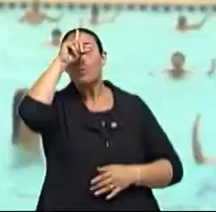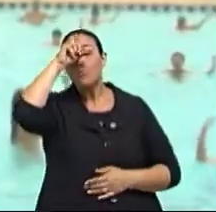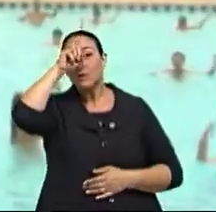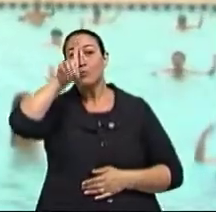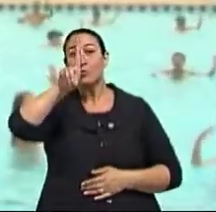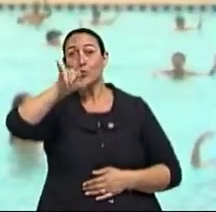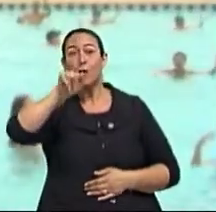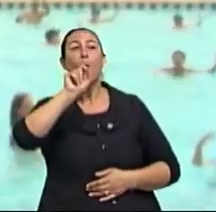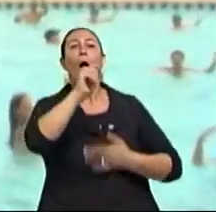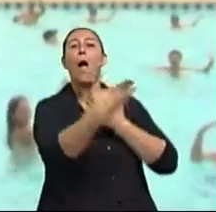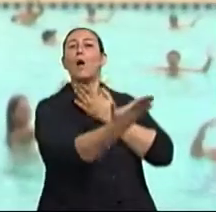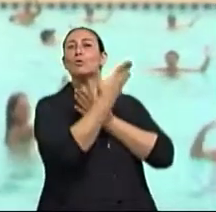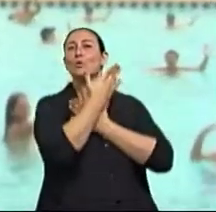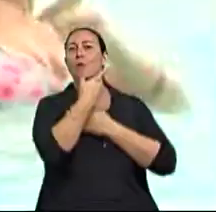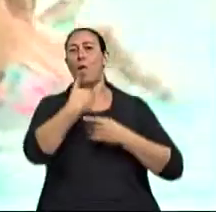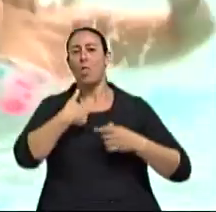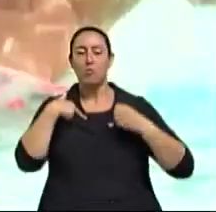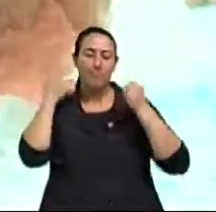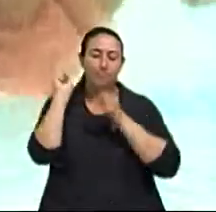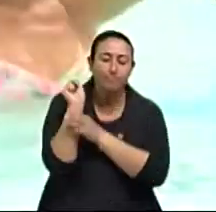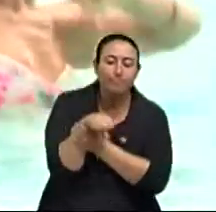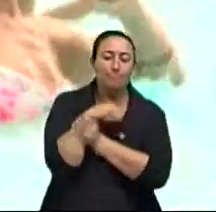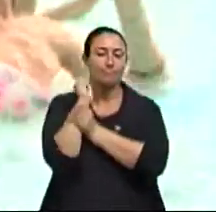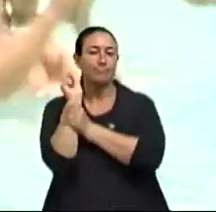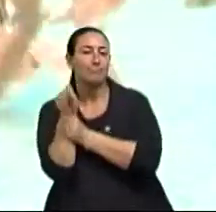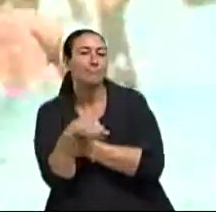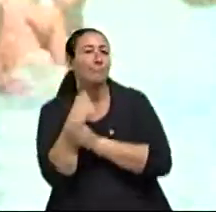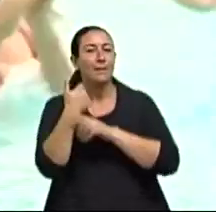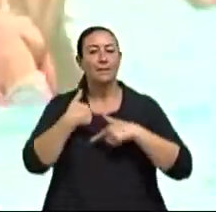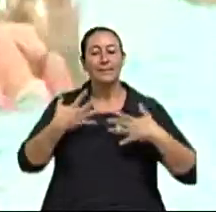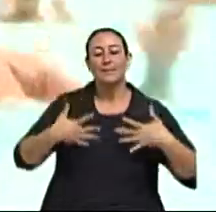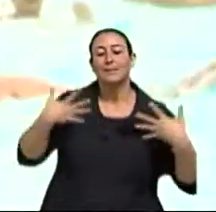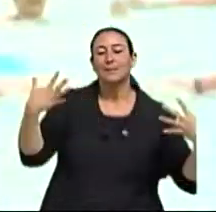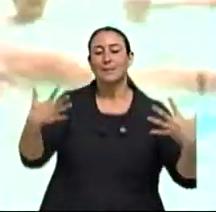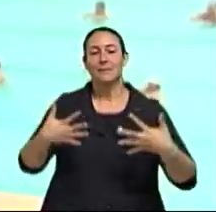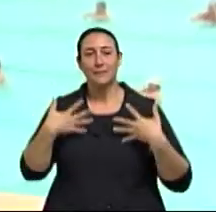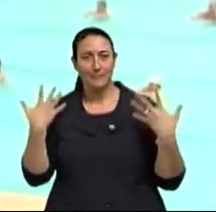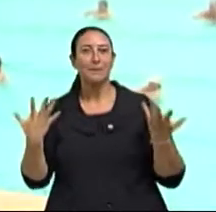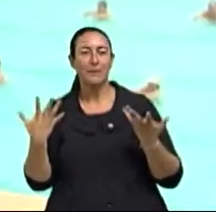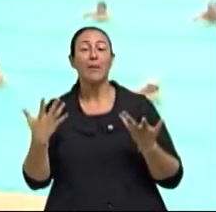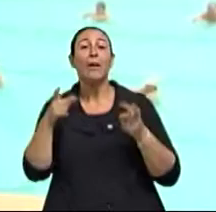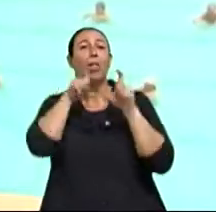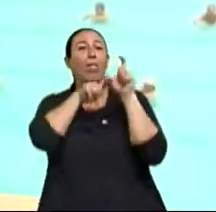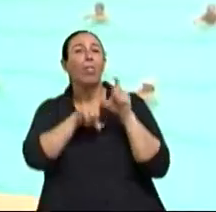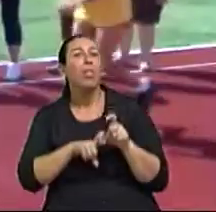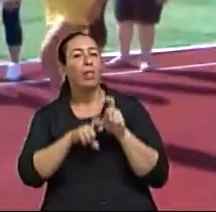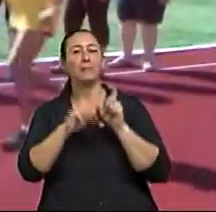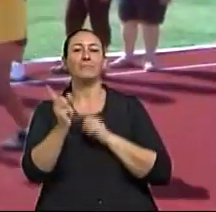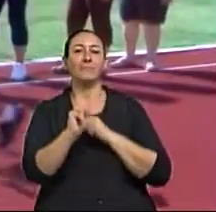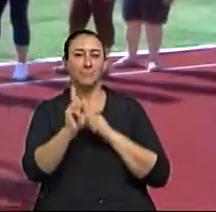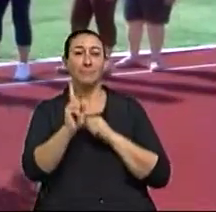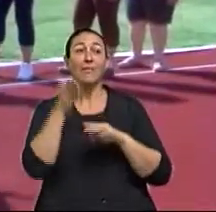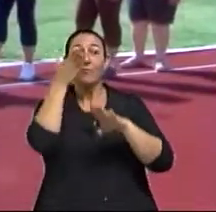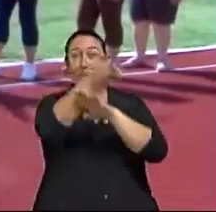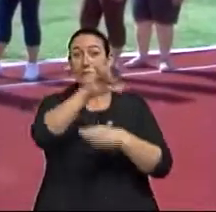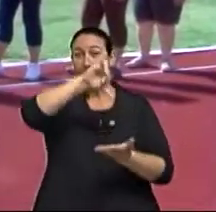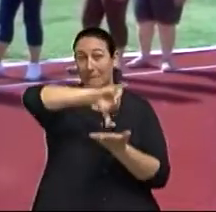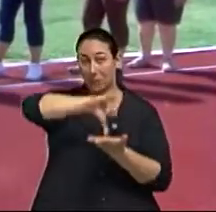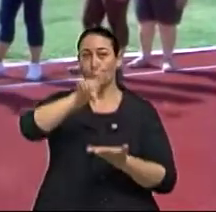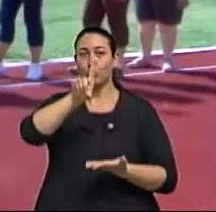grande maioria da população, com algum grau de dependência, tem uma dependência leve a moderada, né? Então, esses centros, além de